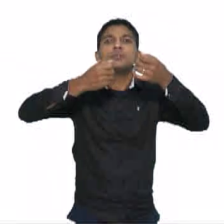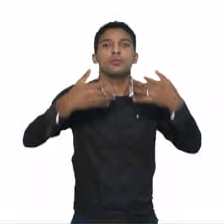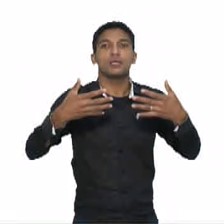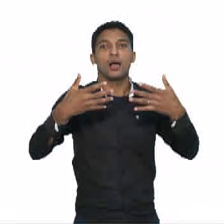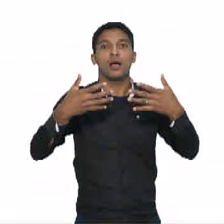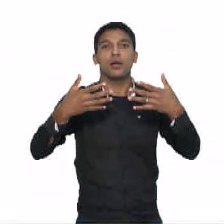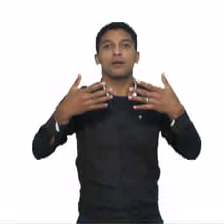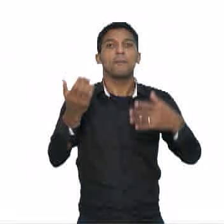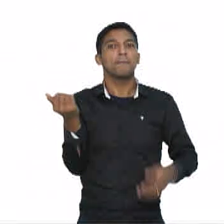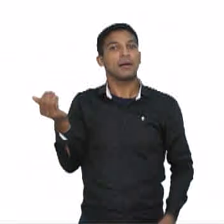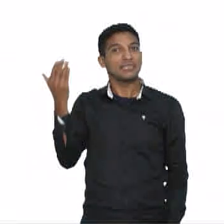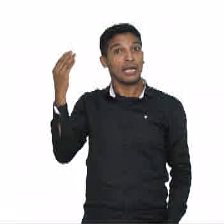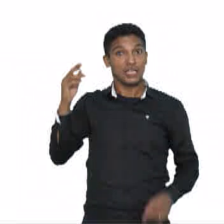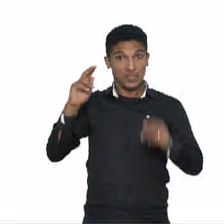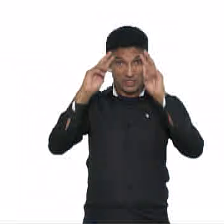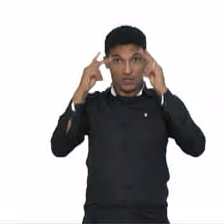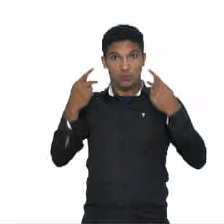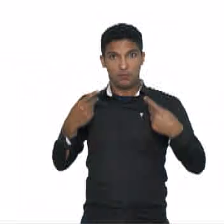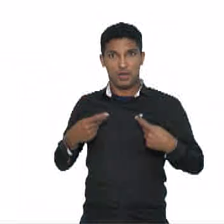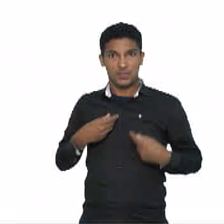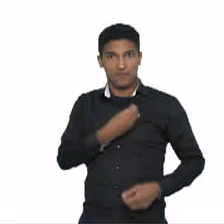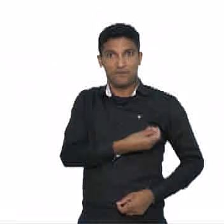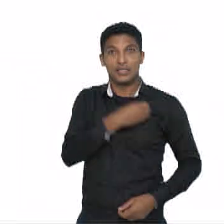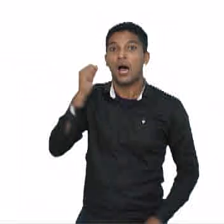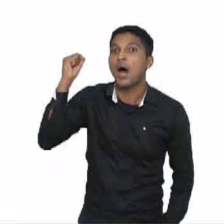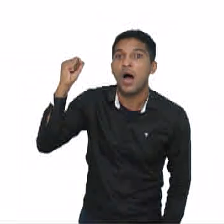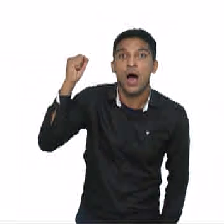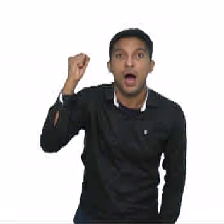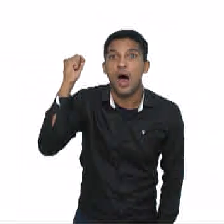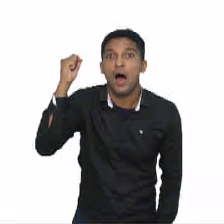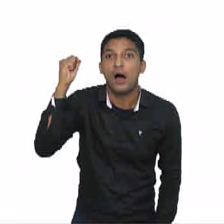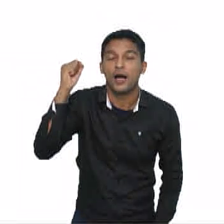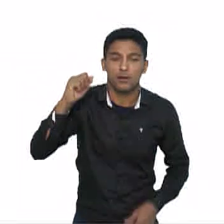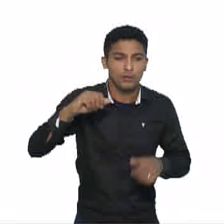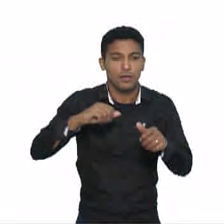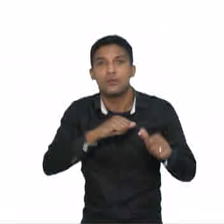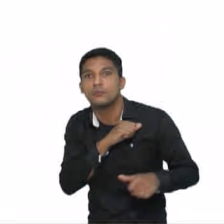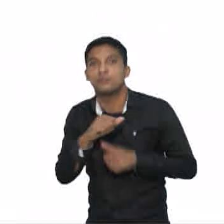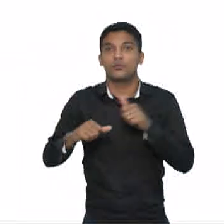a mudar seu estilo de vida e a domesticar